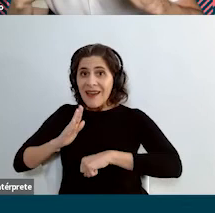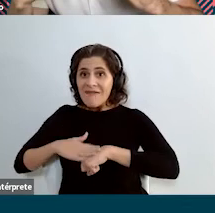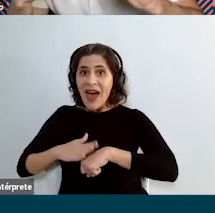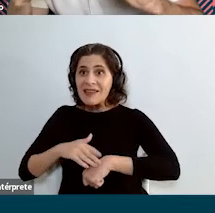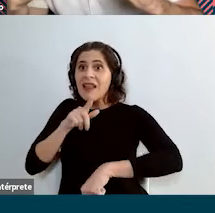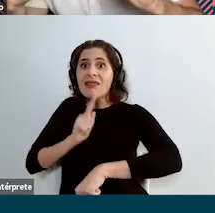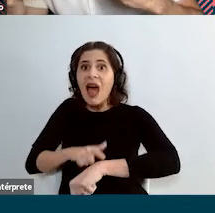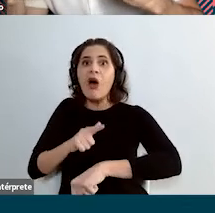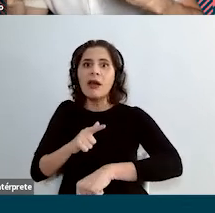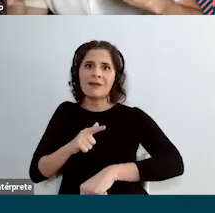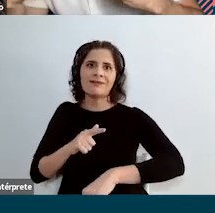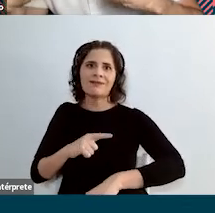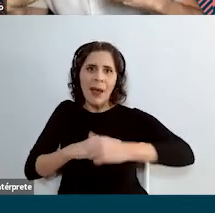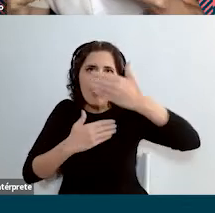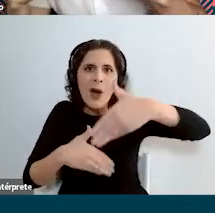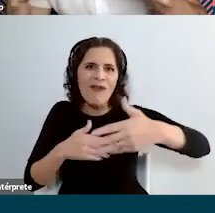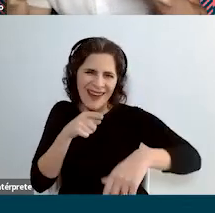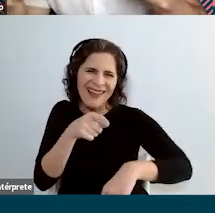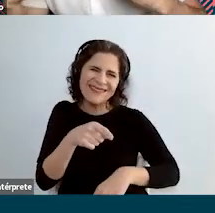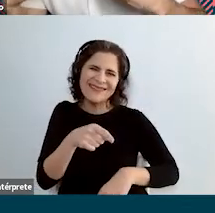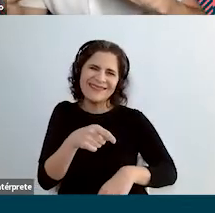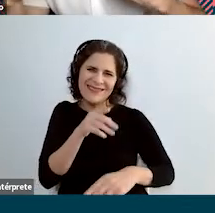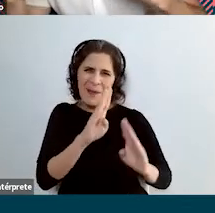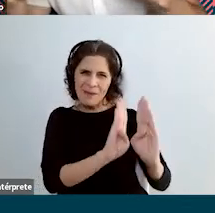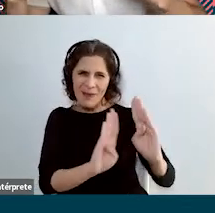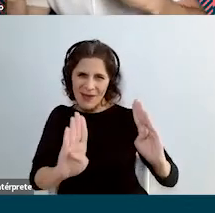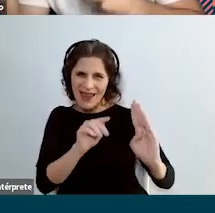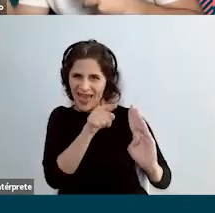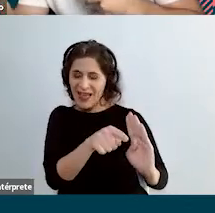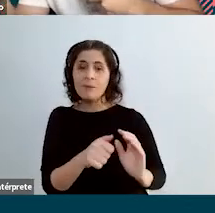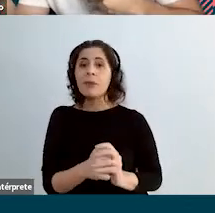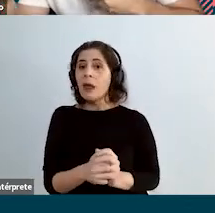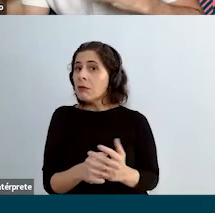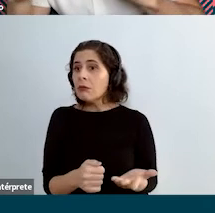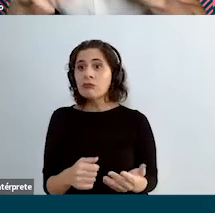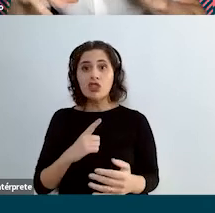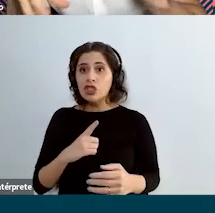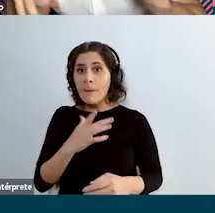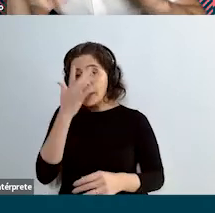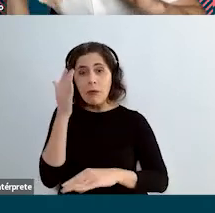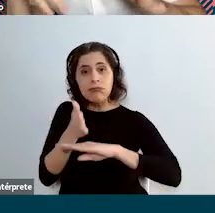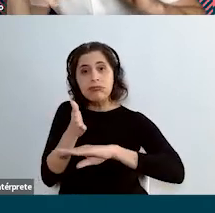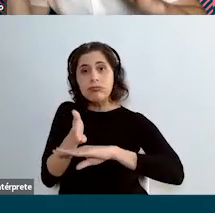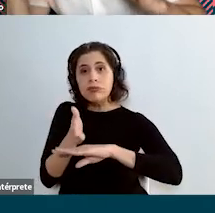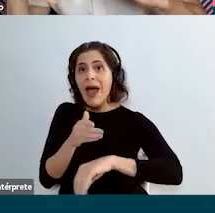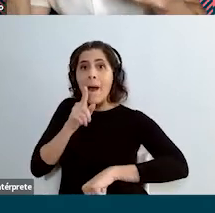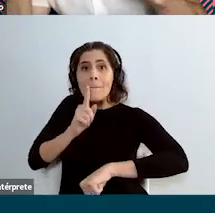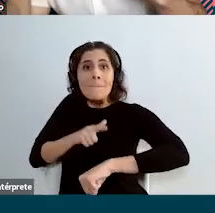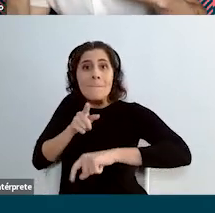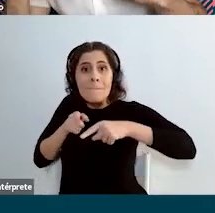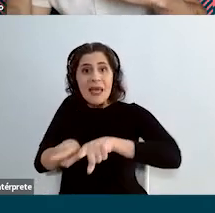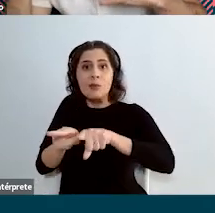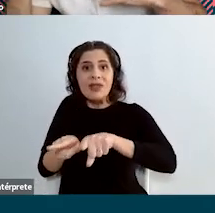ali da dinâmica da prova em si, né? Da prova que ia acontecer dentro da casa. Então, a gente tinha um volume de